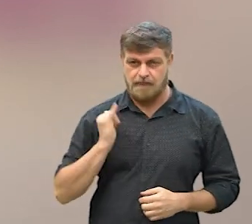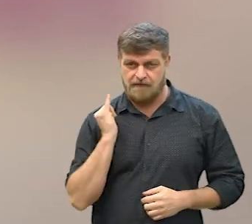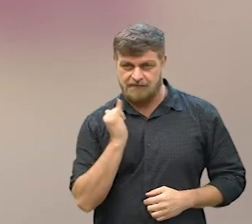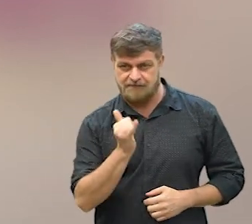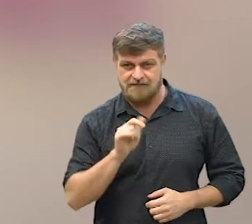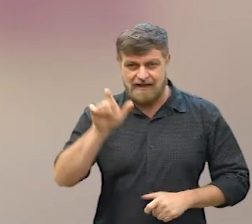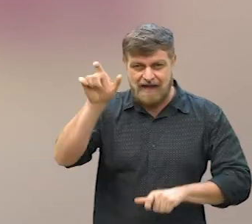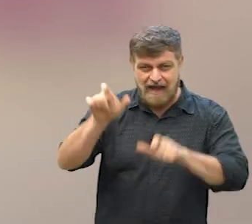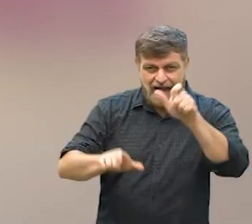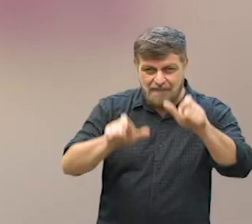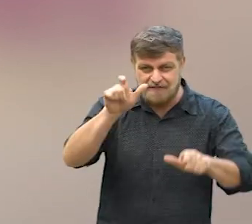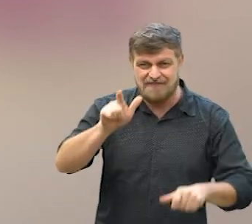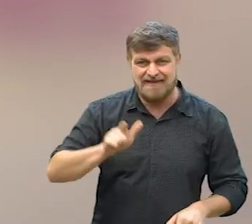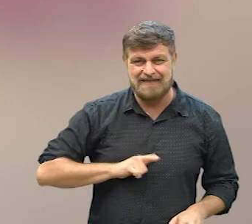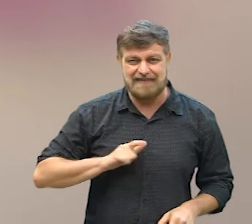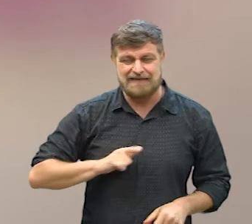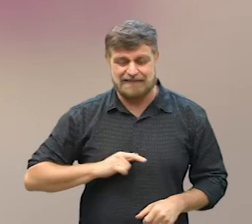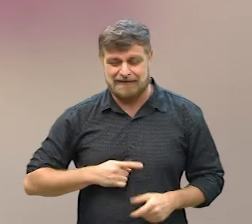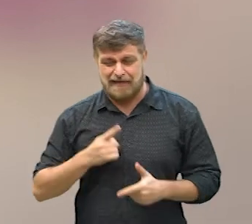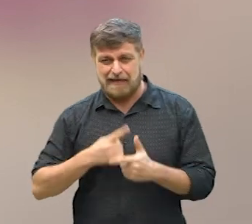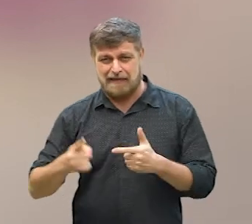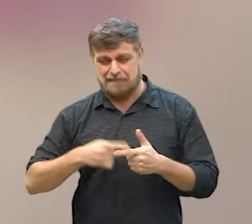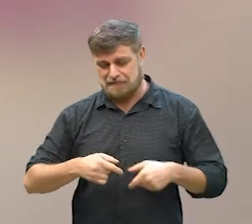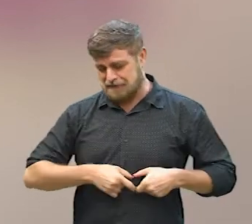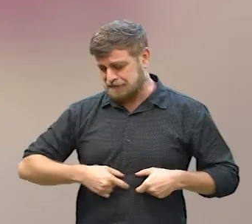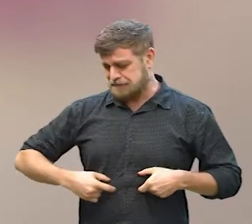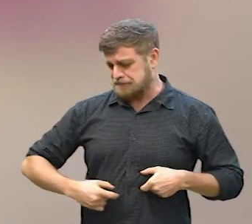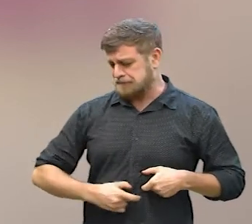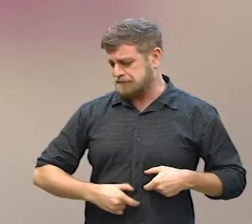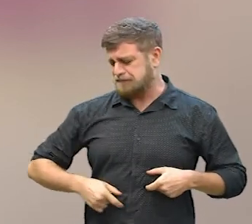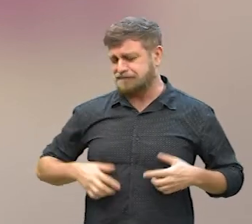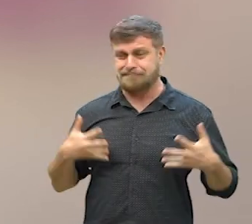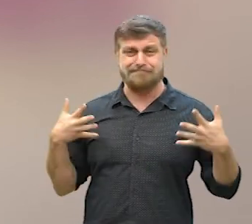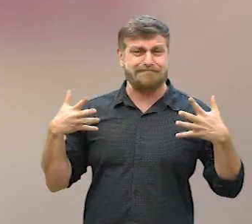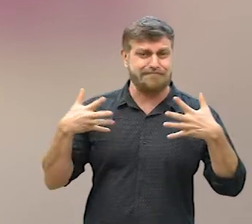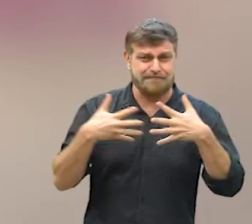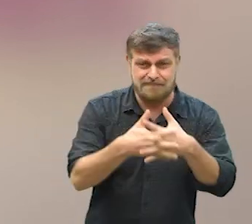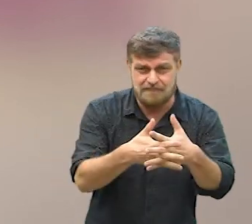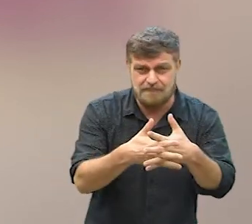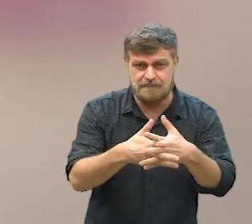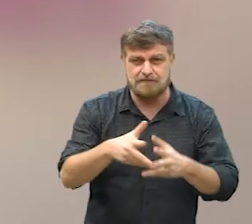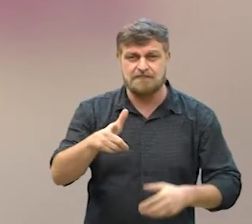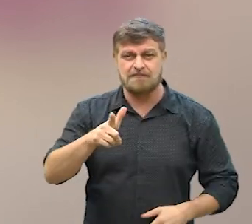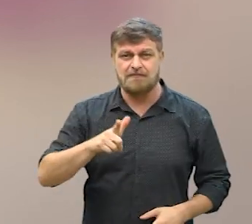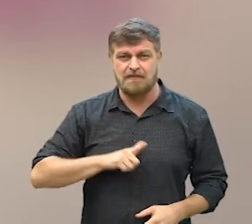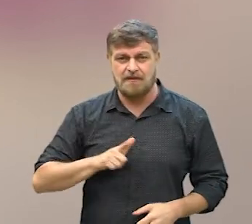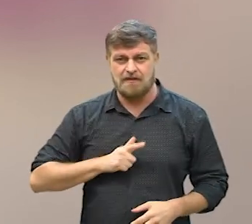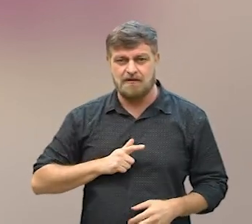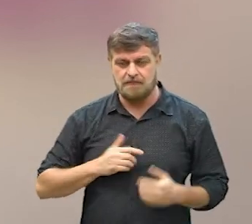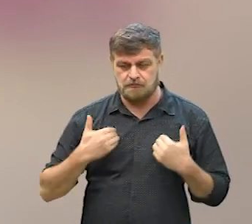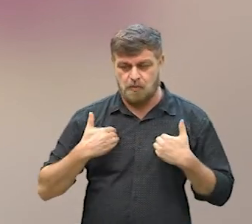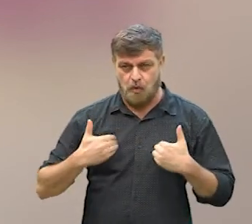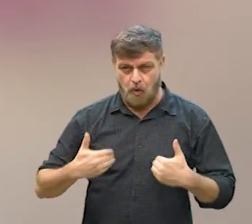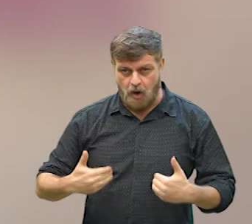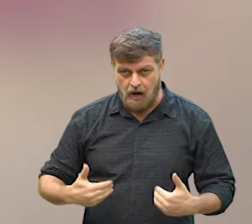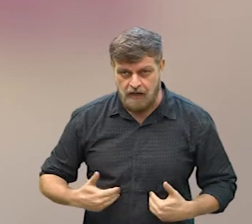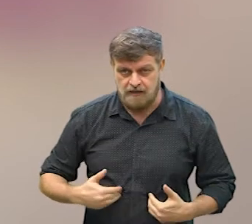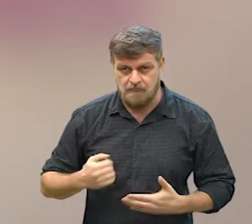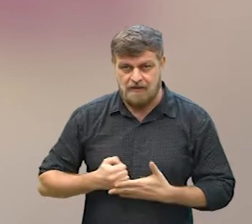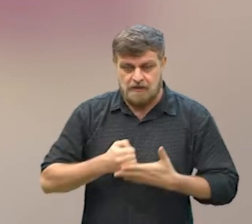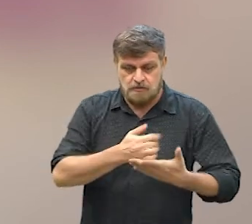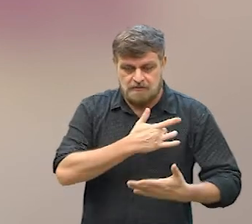gente fala, pessoas que estão com desbiose intestinal, atrapalha realmente os micro-organismos que